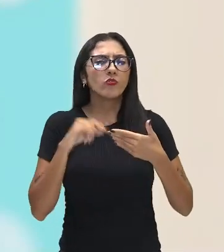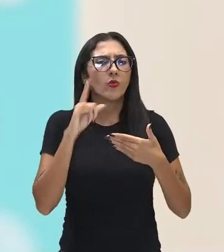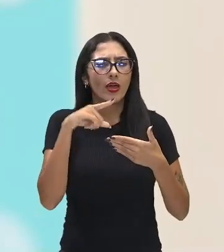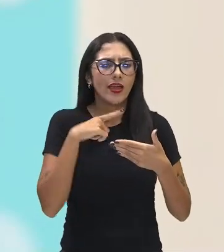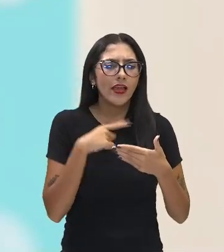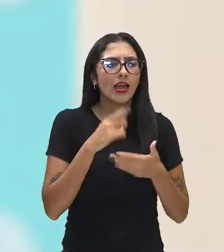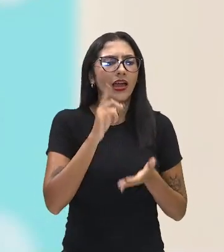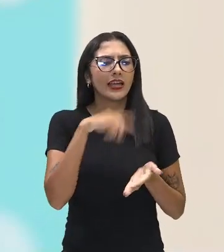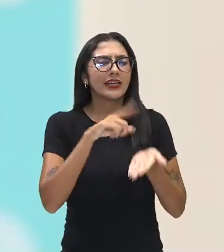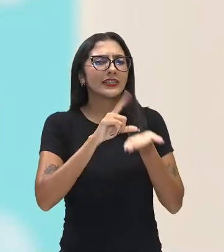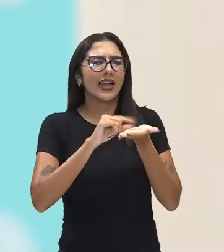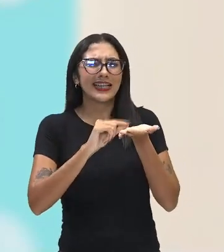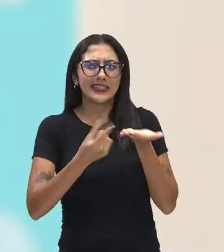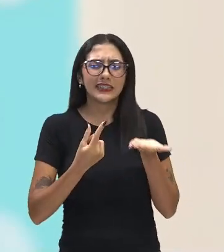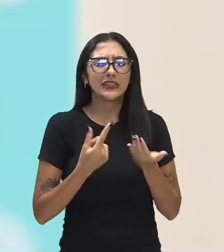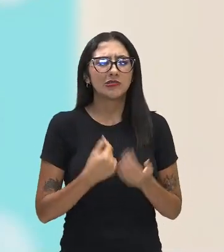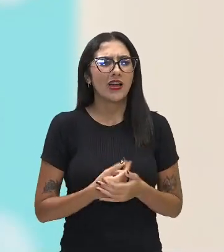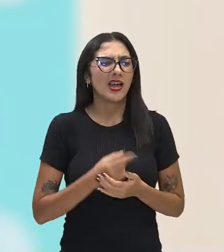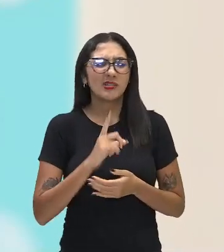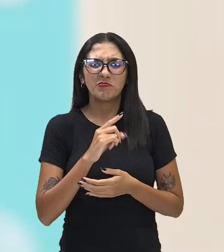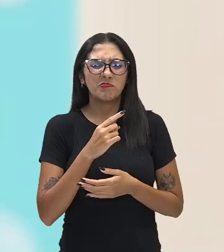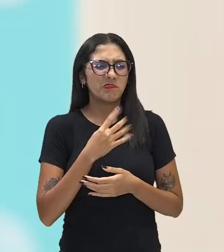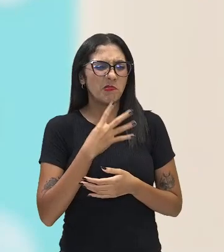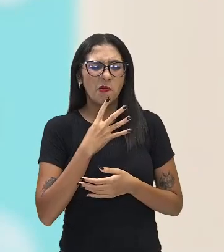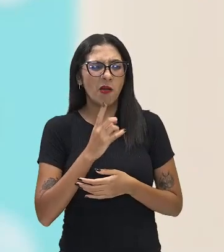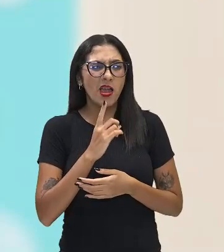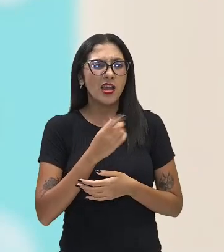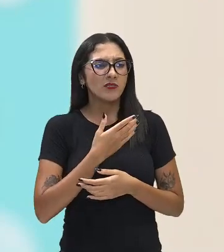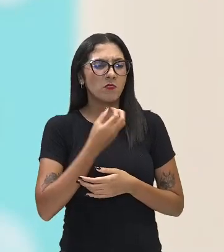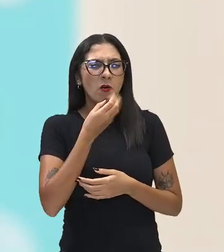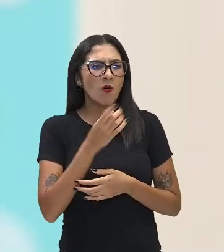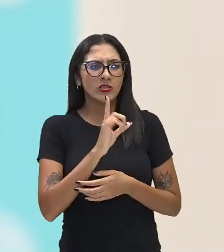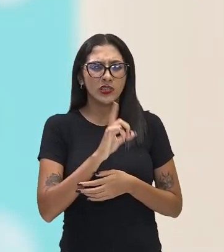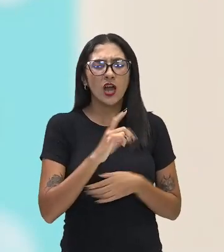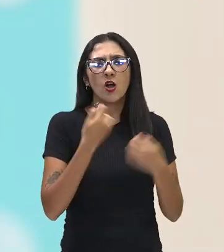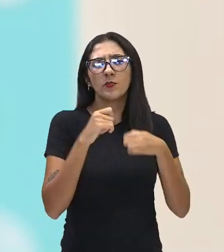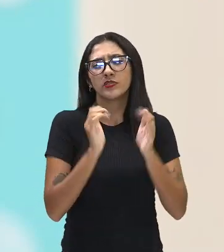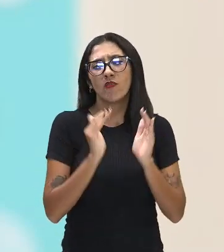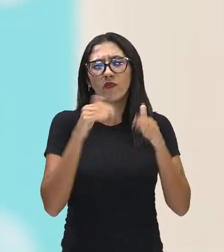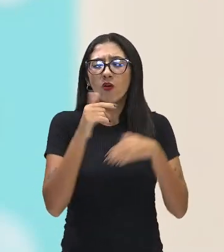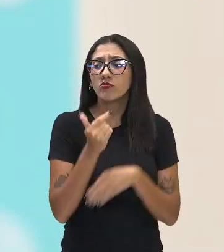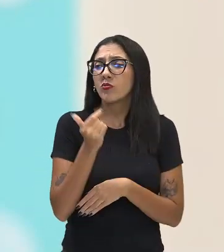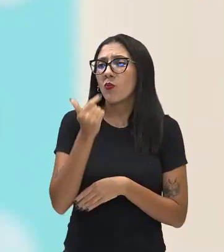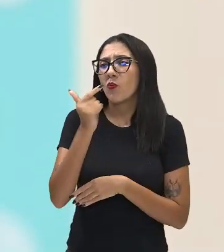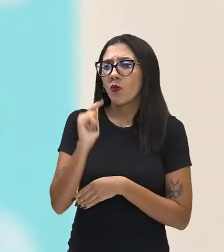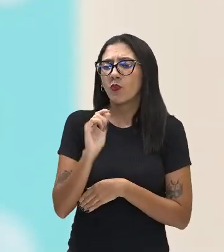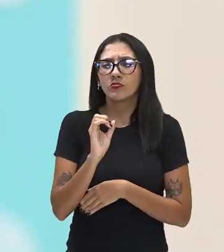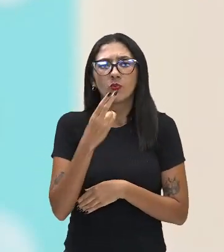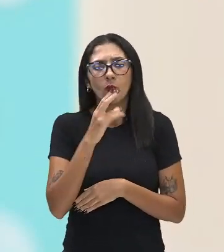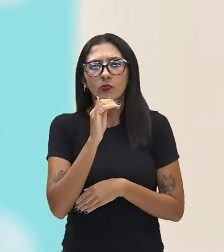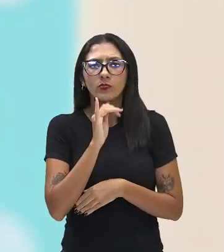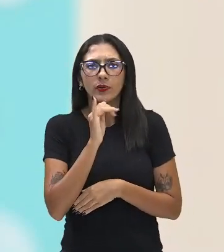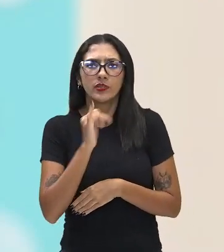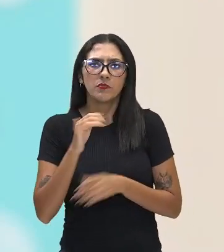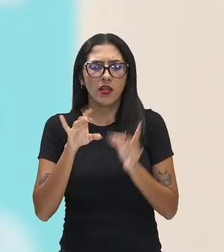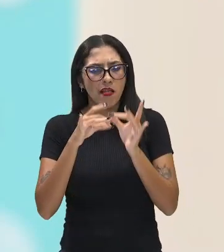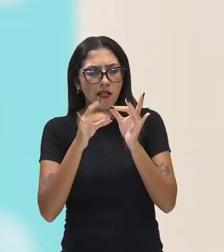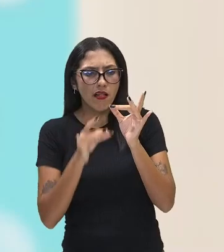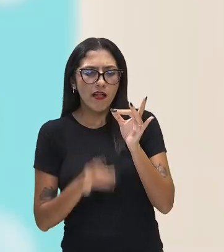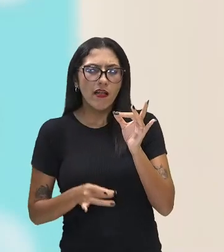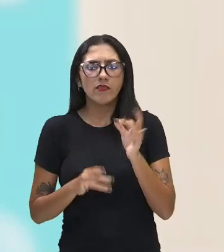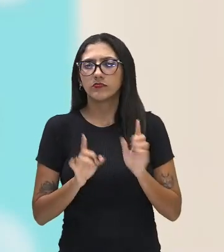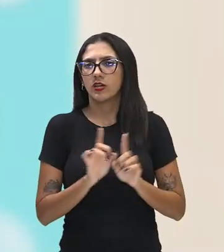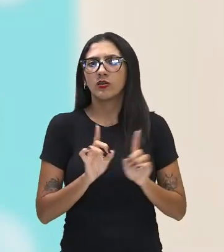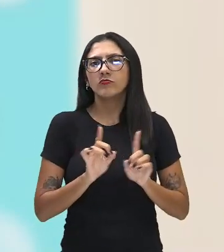artigo não ficou legal, ou esse artigo precisava focar nisso ou naquilo, ou falou demais. Não existe